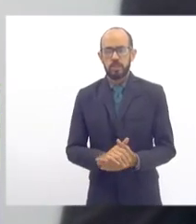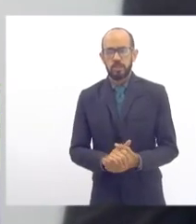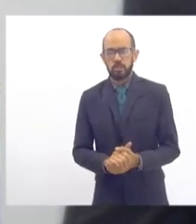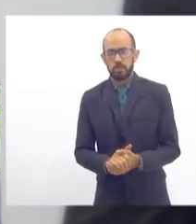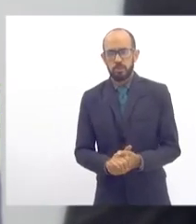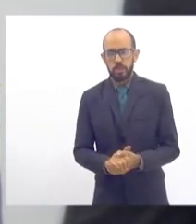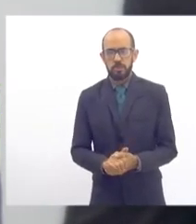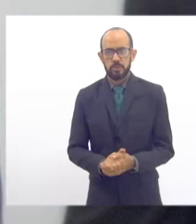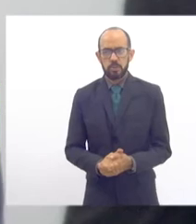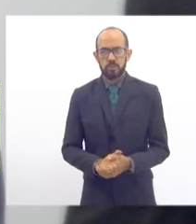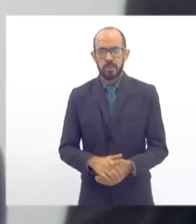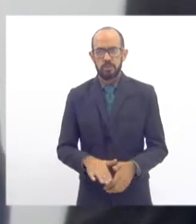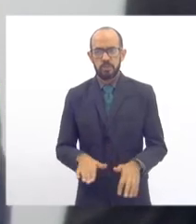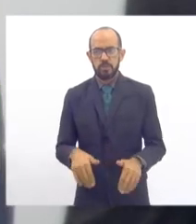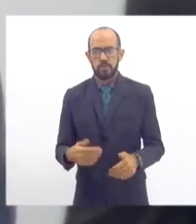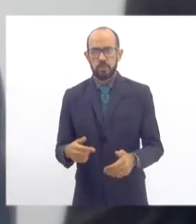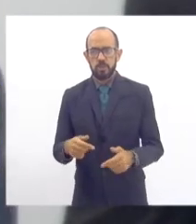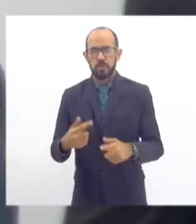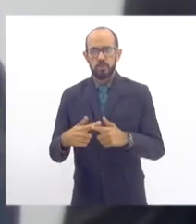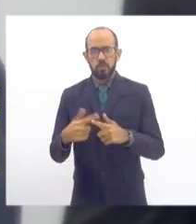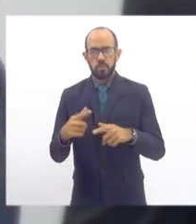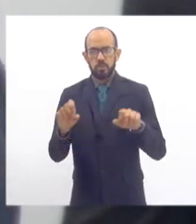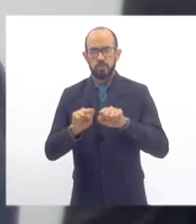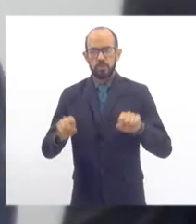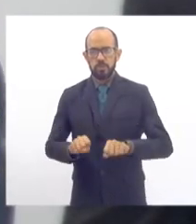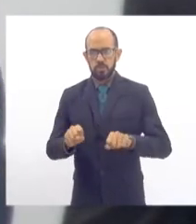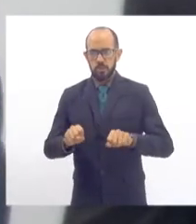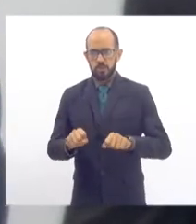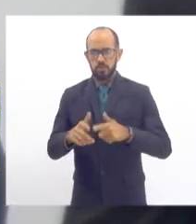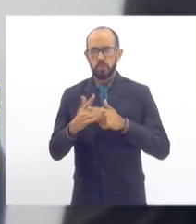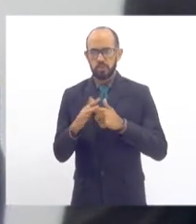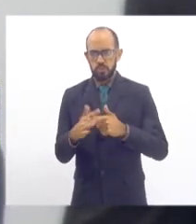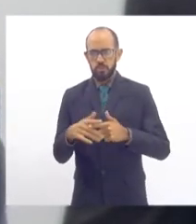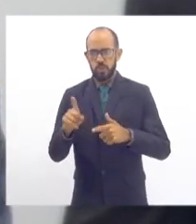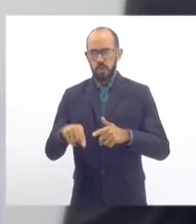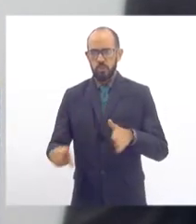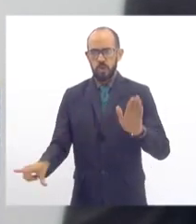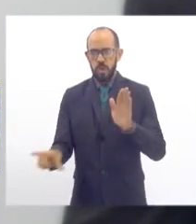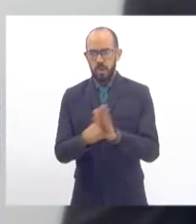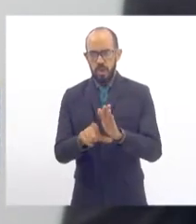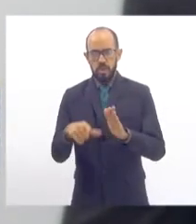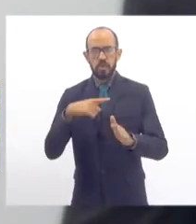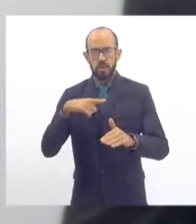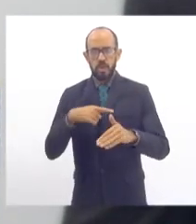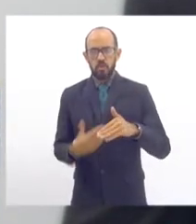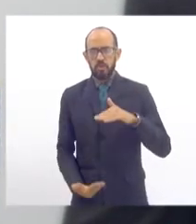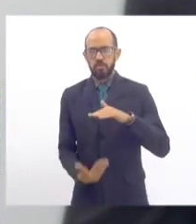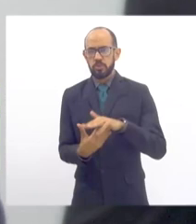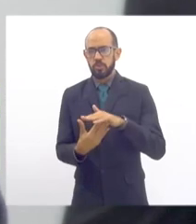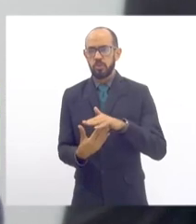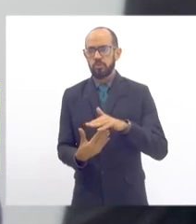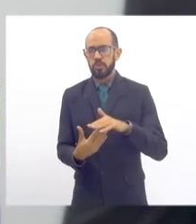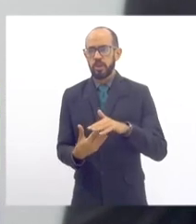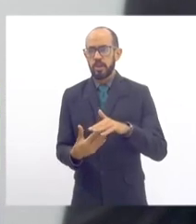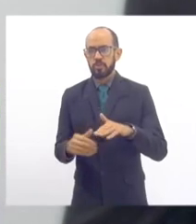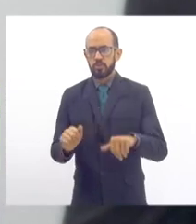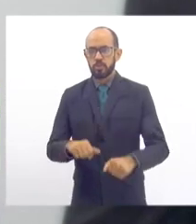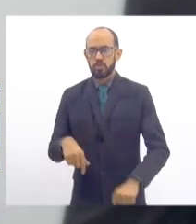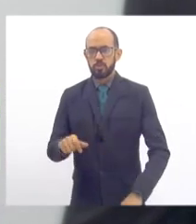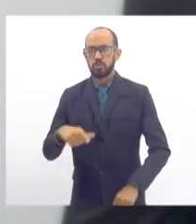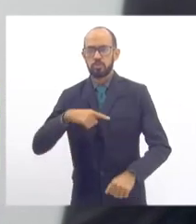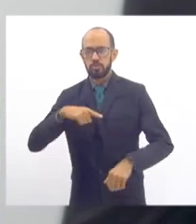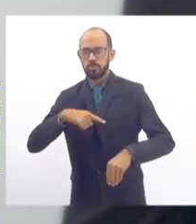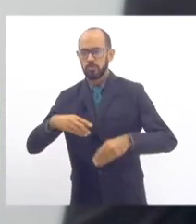audiência. Porque o regime, ele é uma lei que impõe limitações, mas que também tem